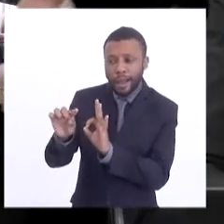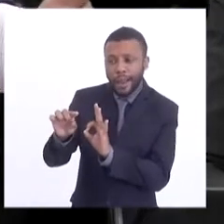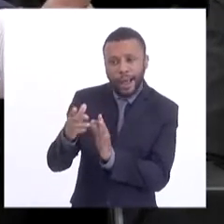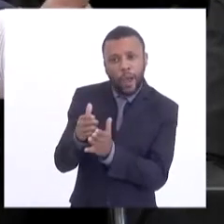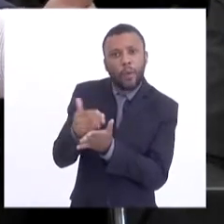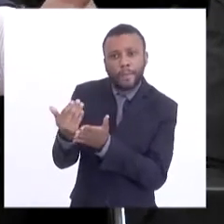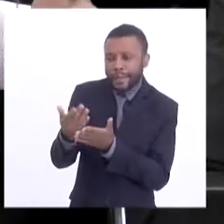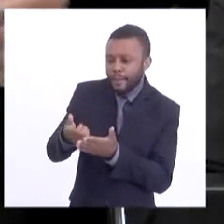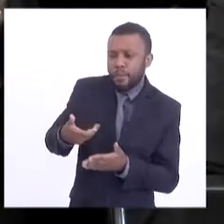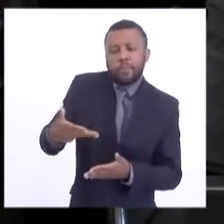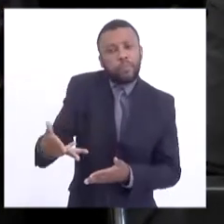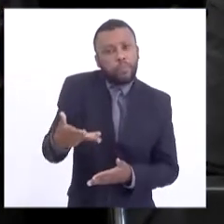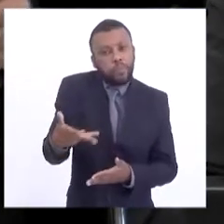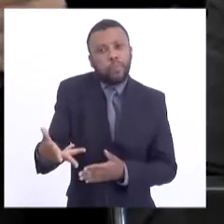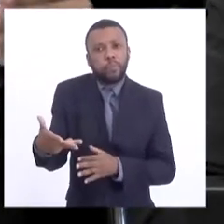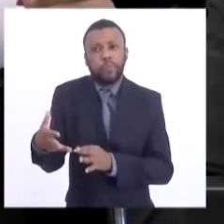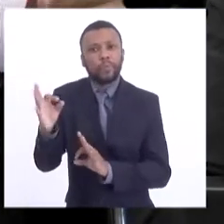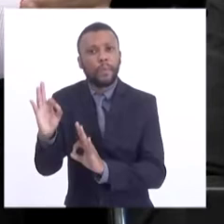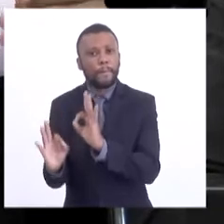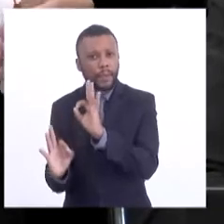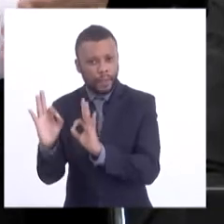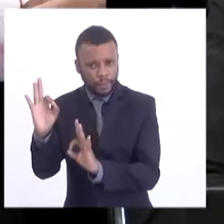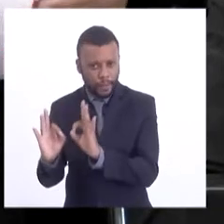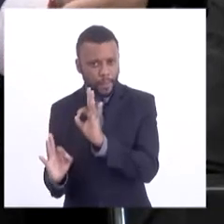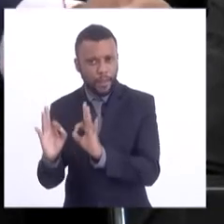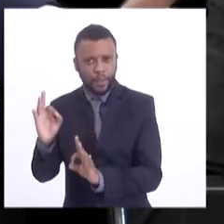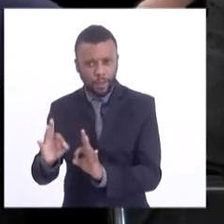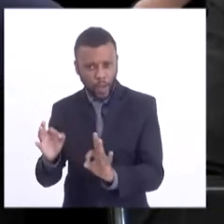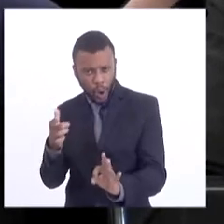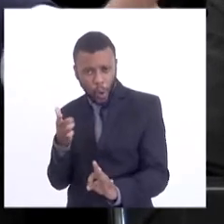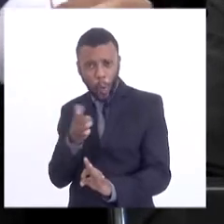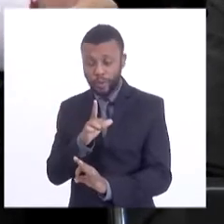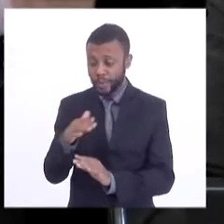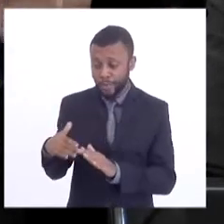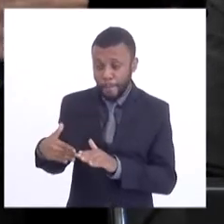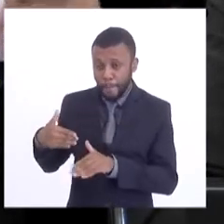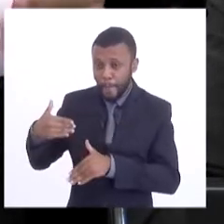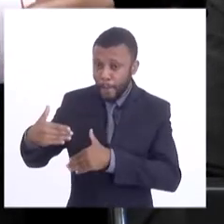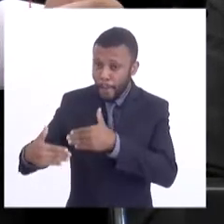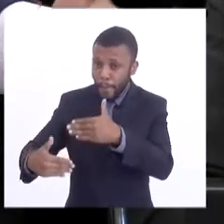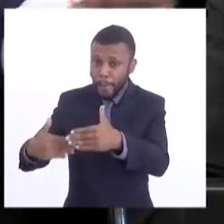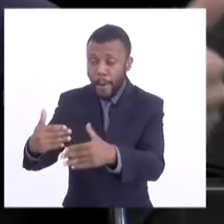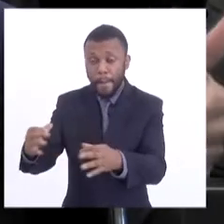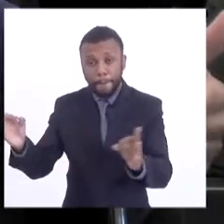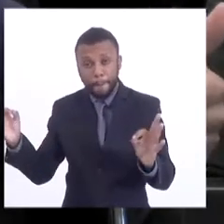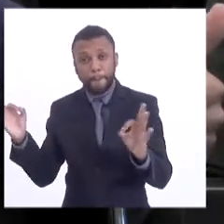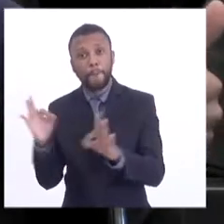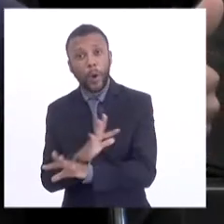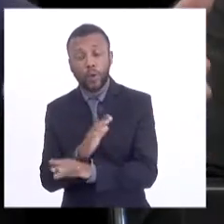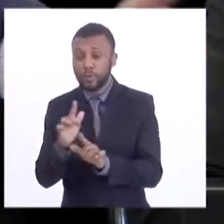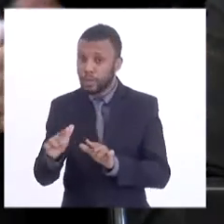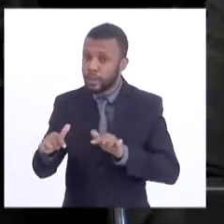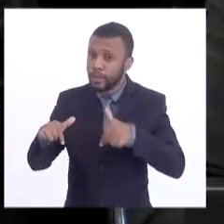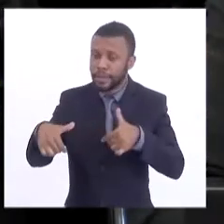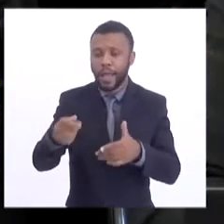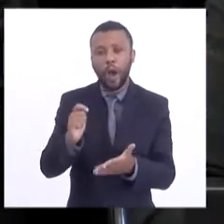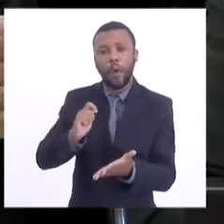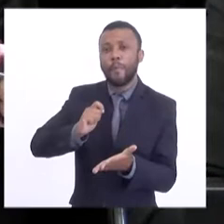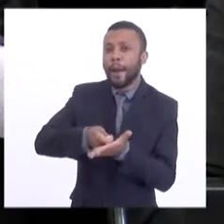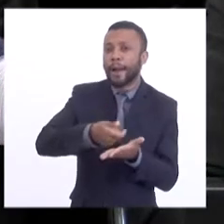nos seus planejamentos e fossem dando dando andamento para estarem prontas em execução